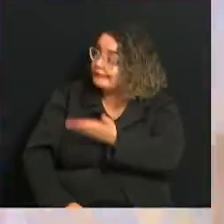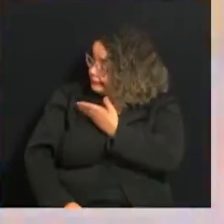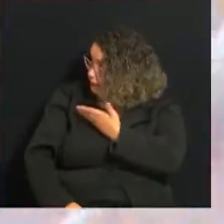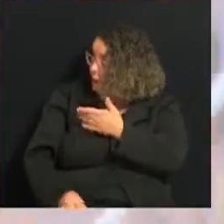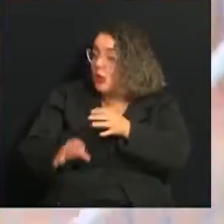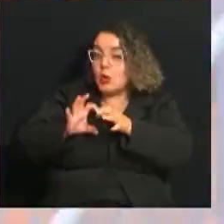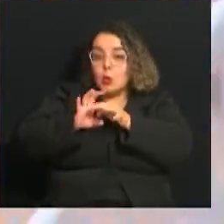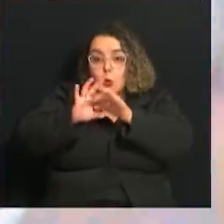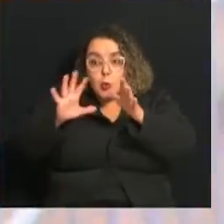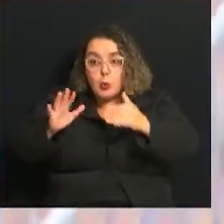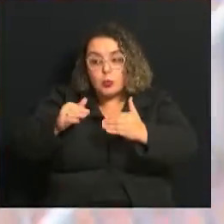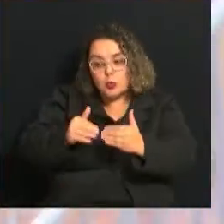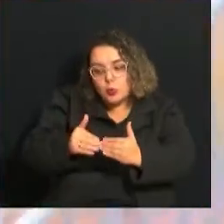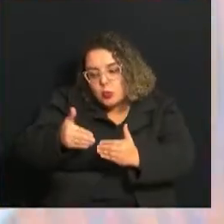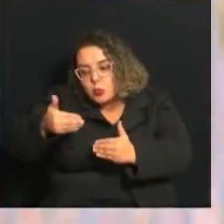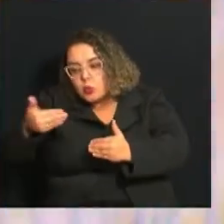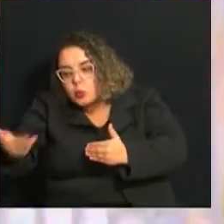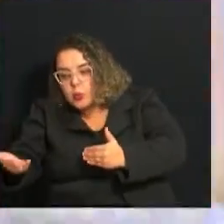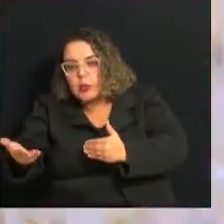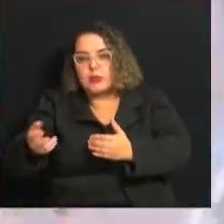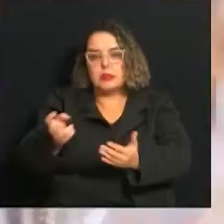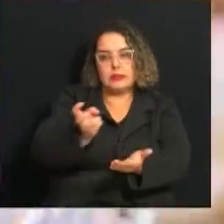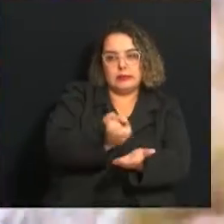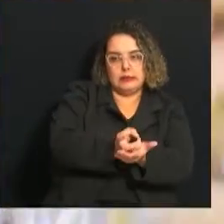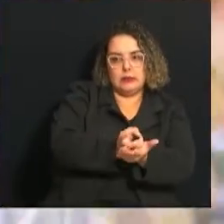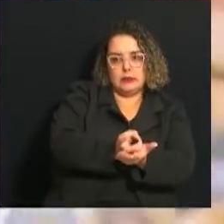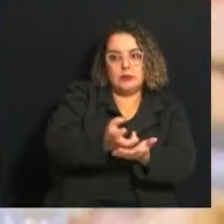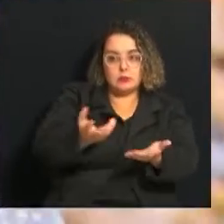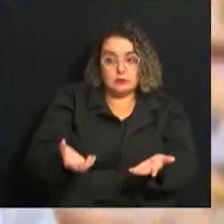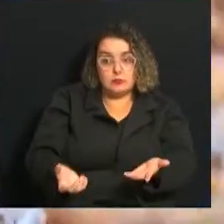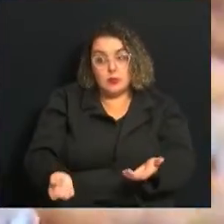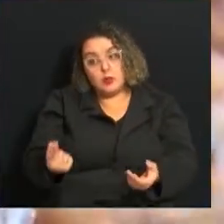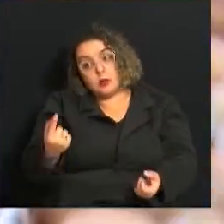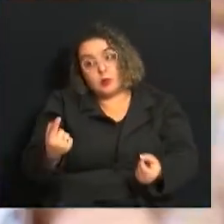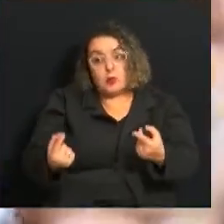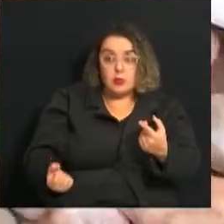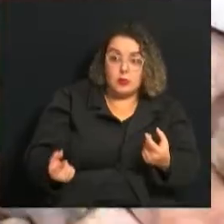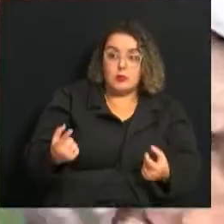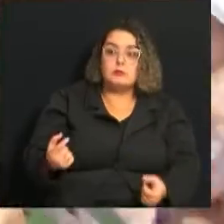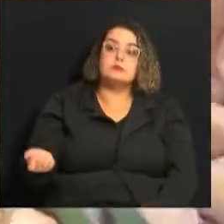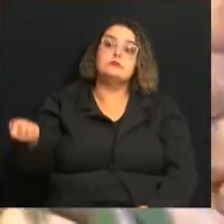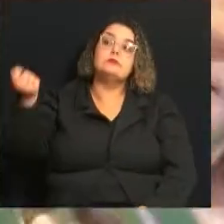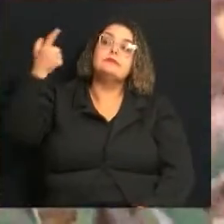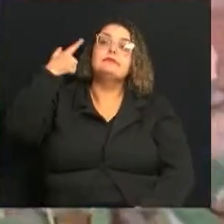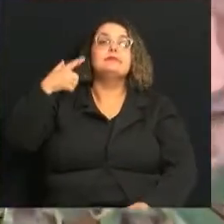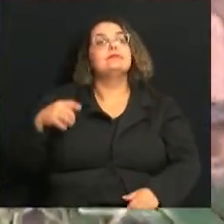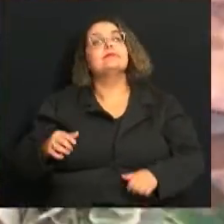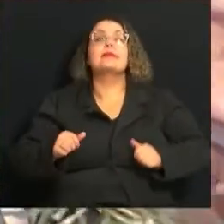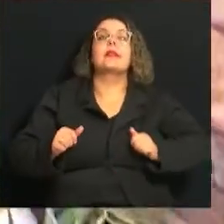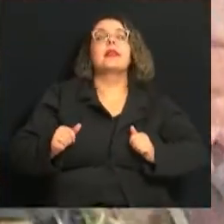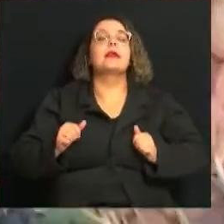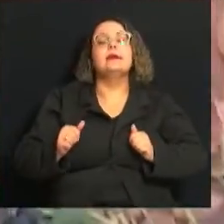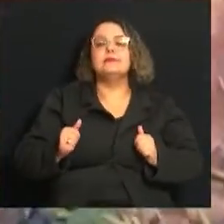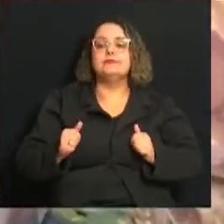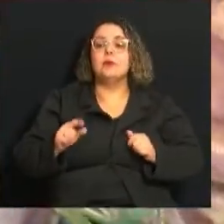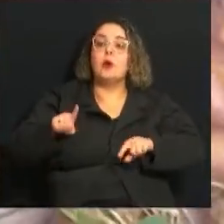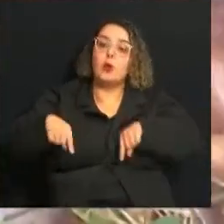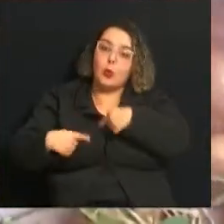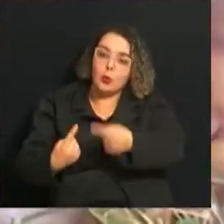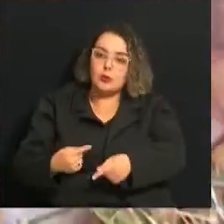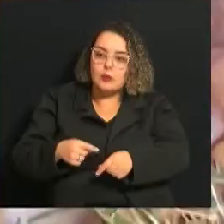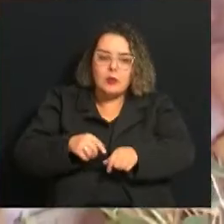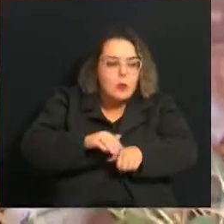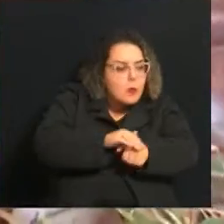do lado de fora da internação. Alguns ficam tomando um solzinho, já outros preferem explorar